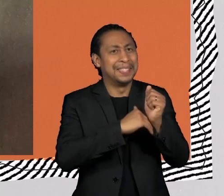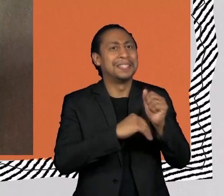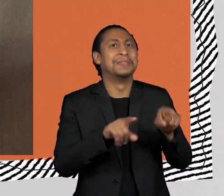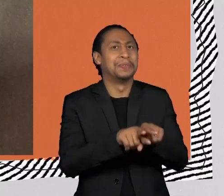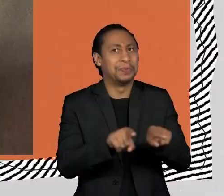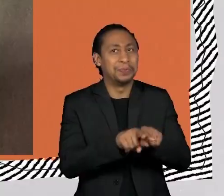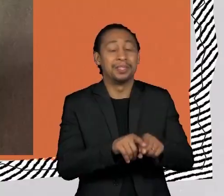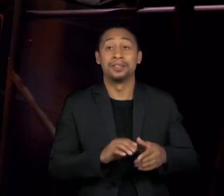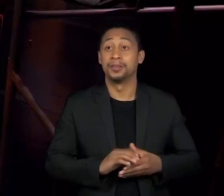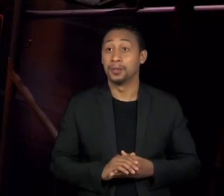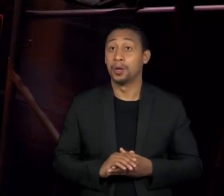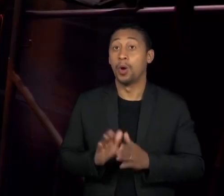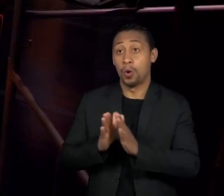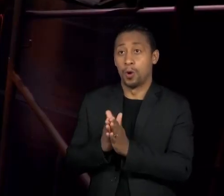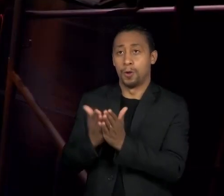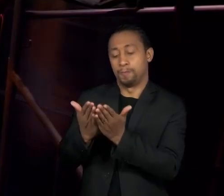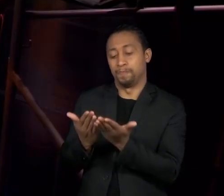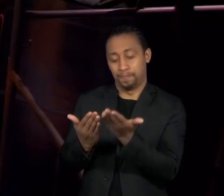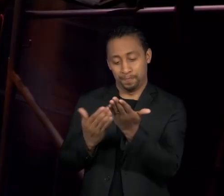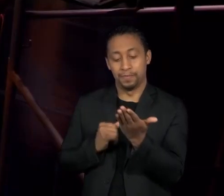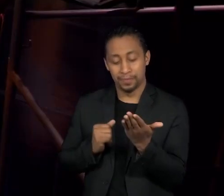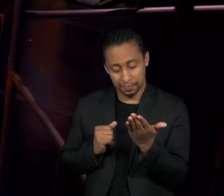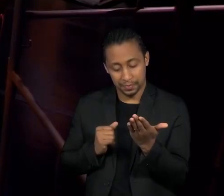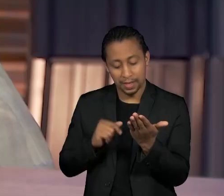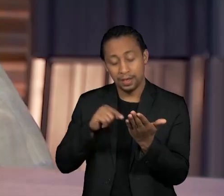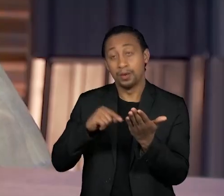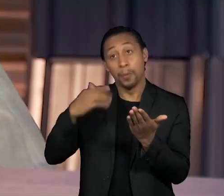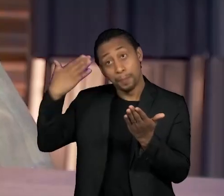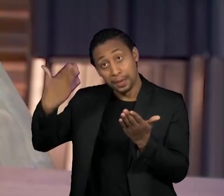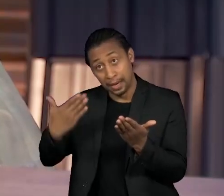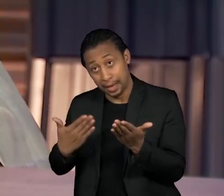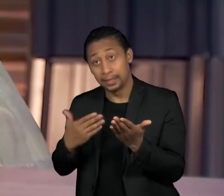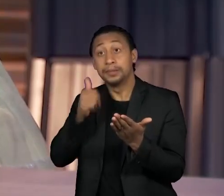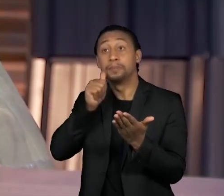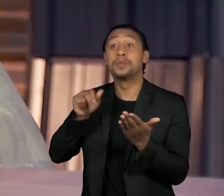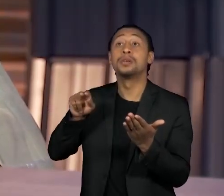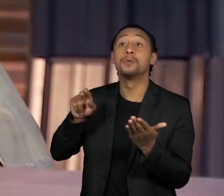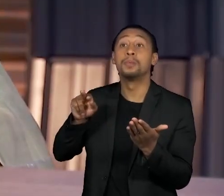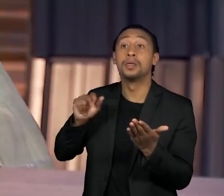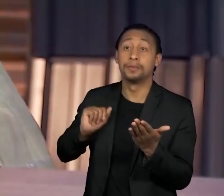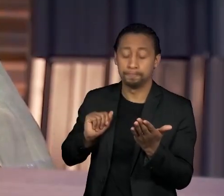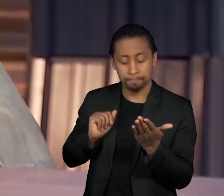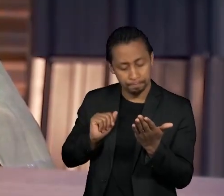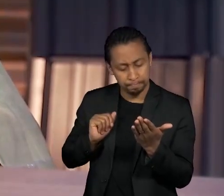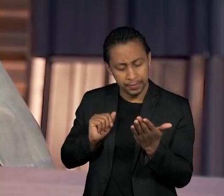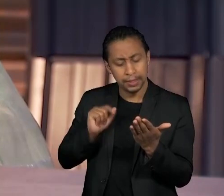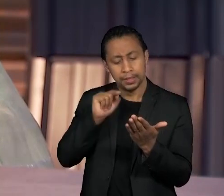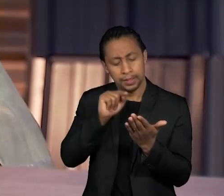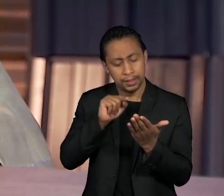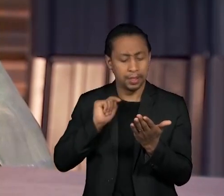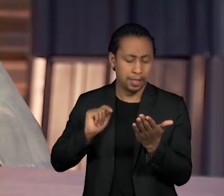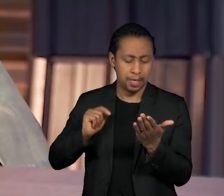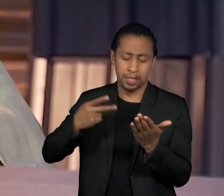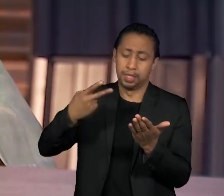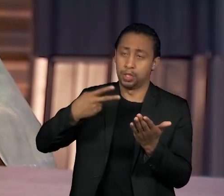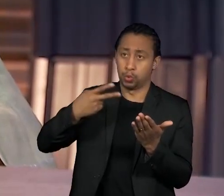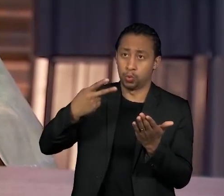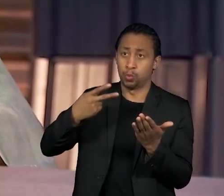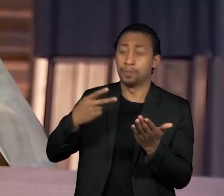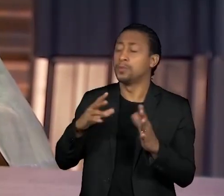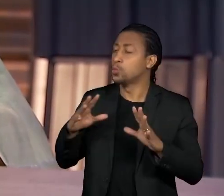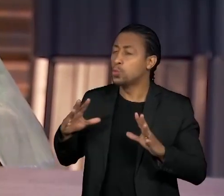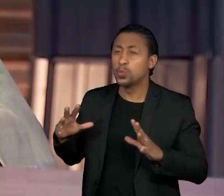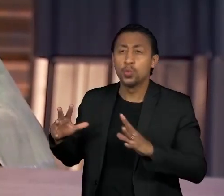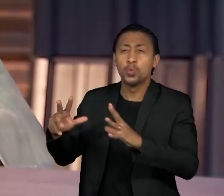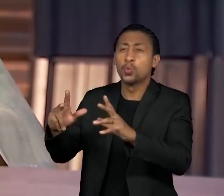eu faço três dedicatórias a primeira para minha querida irmã a segunda para todas e todos os